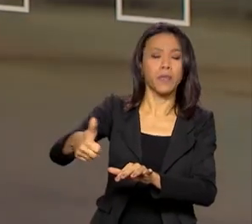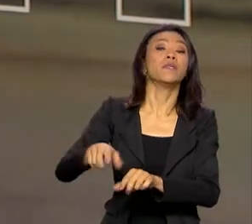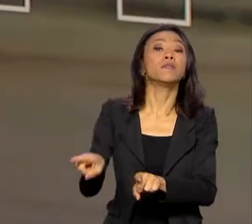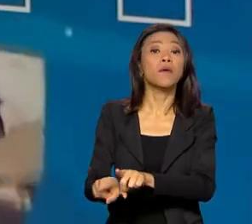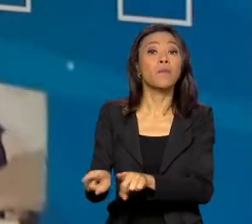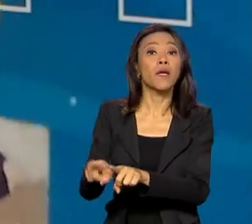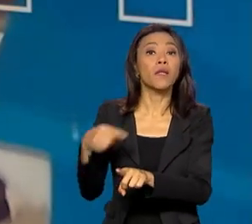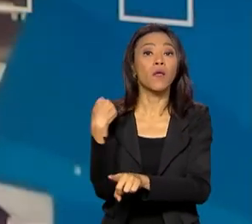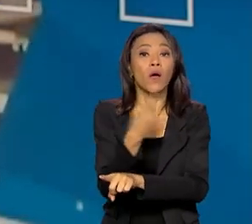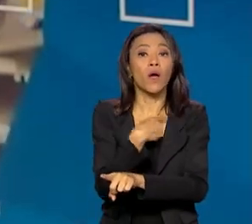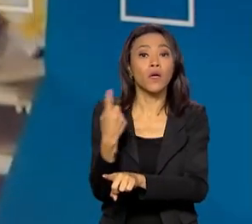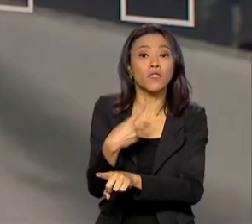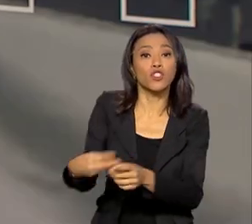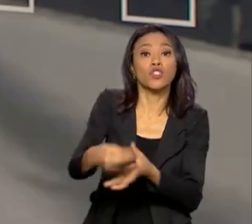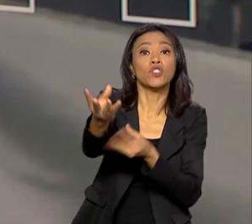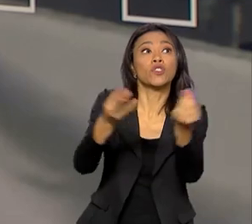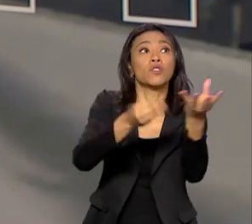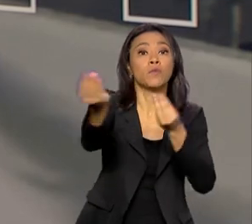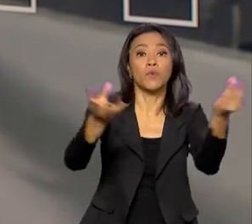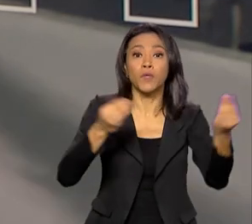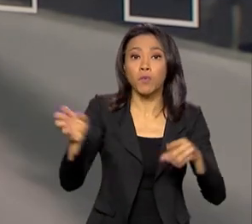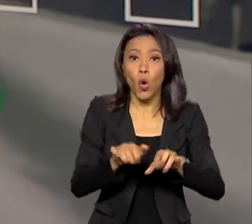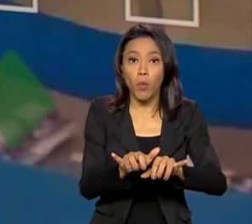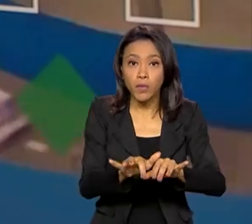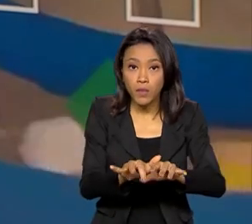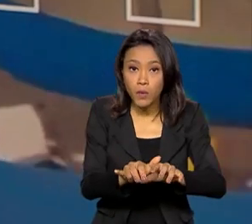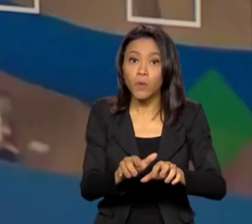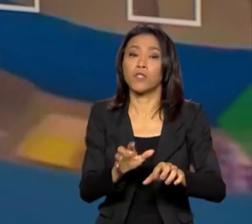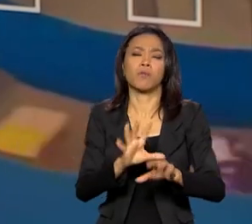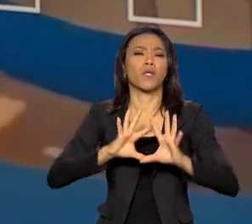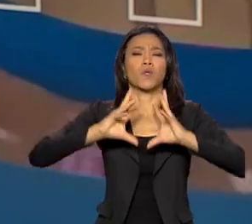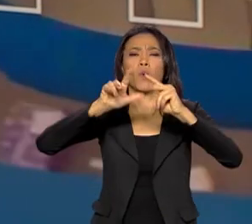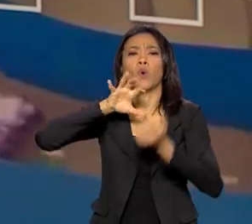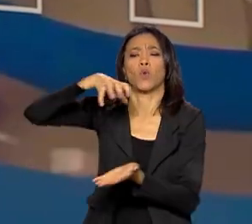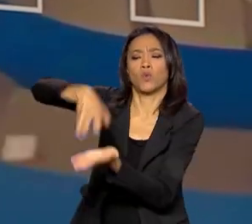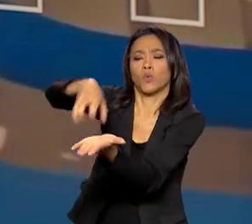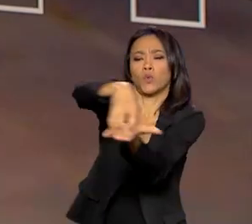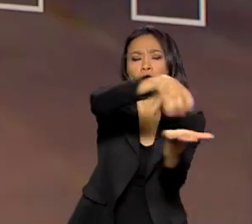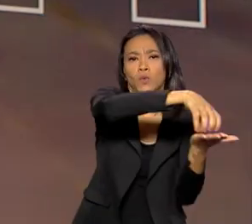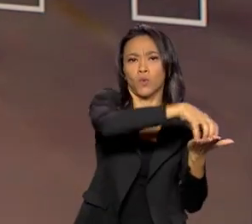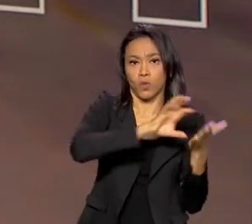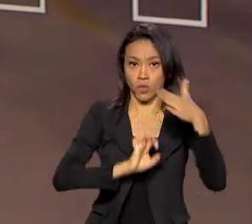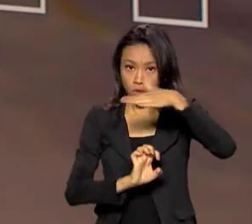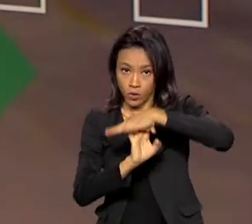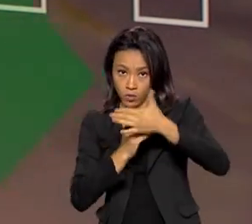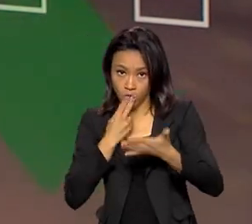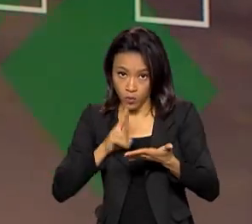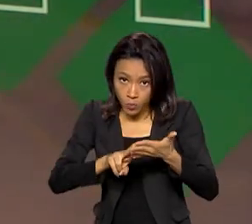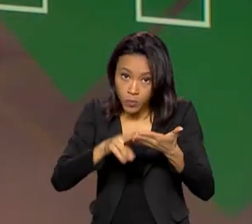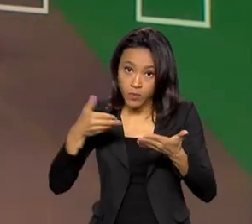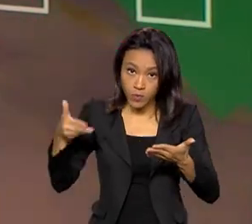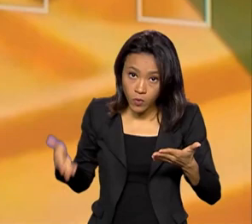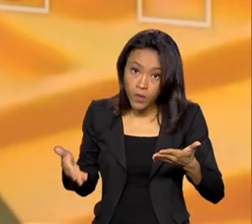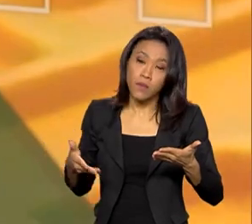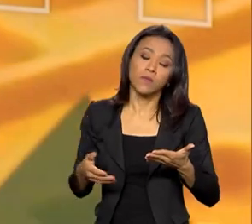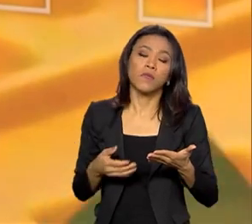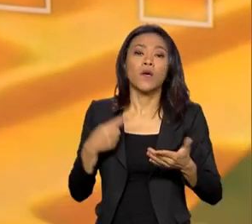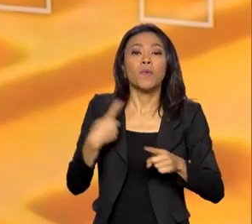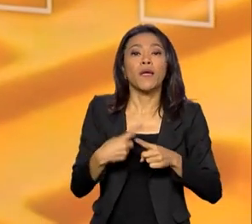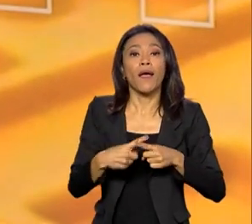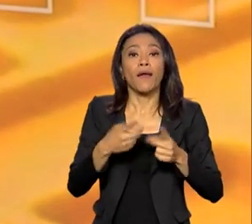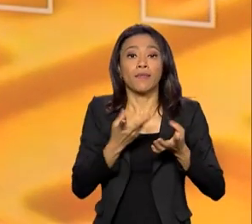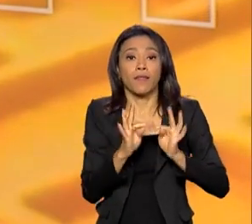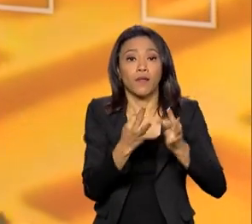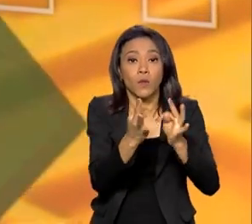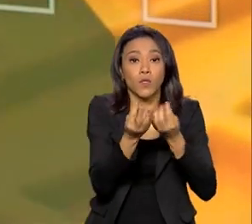também computadores para todas as nossas agências. Assim que a tecnologia da informação, ela atende